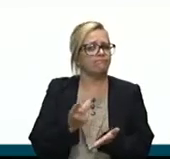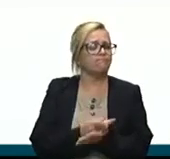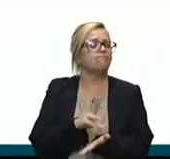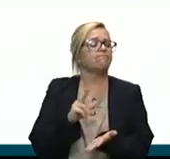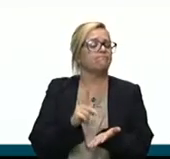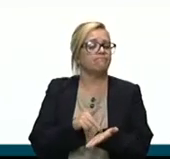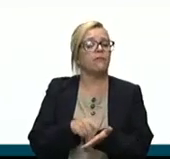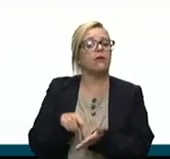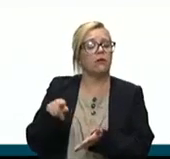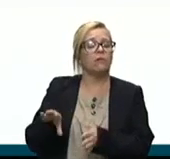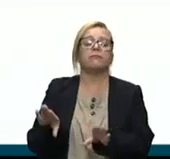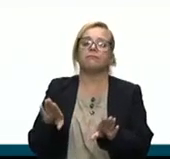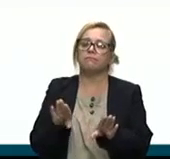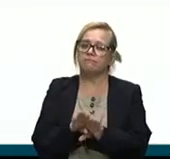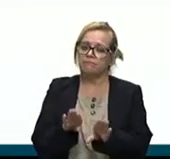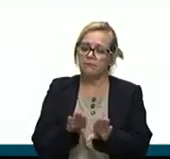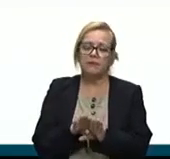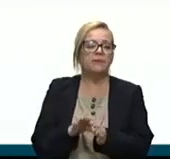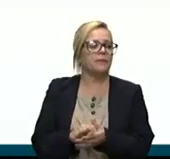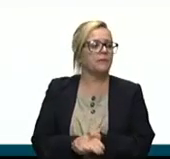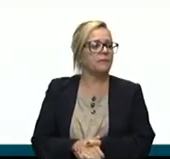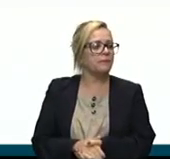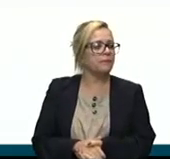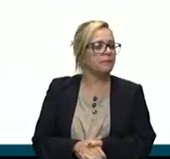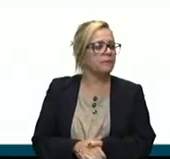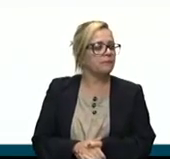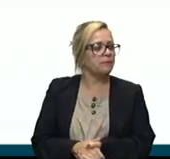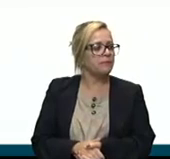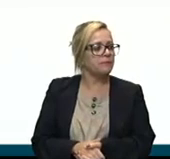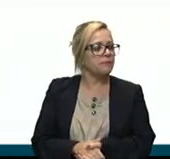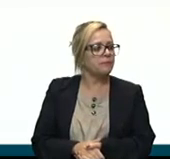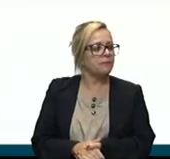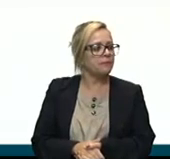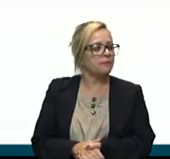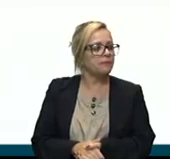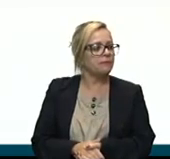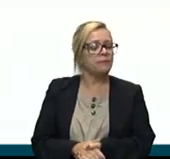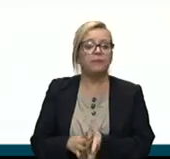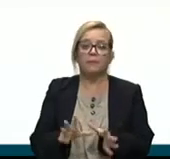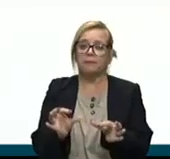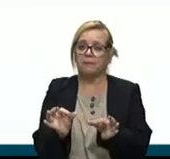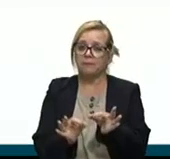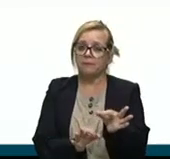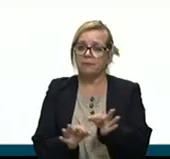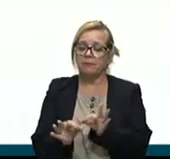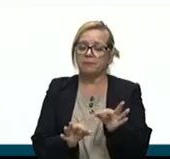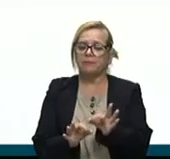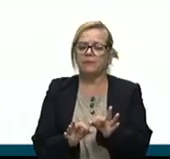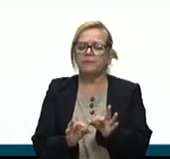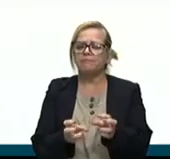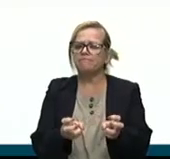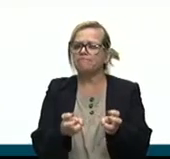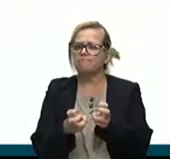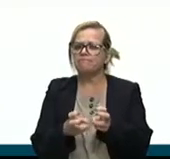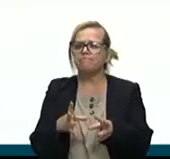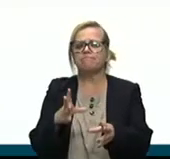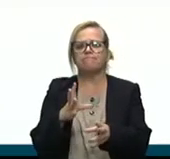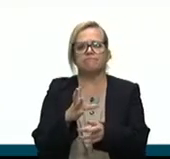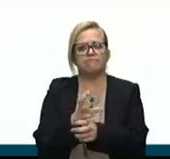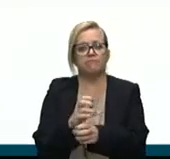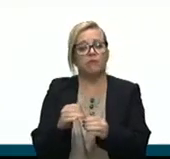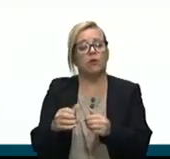Aqui também, margem de erro tolerável. Então, para construir o intervalo de confiança, perceba que eu somo